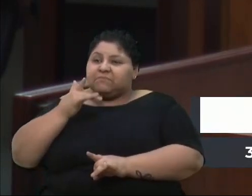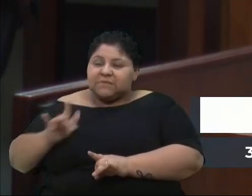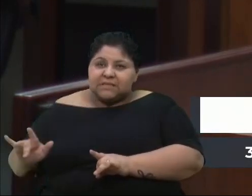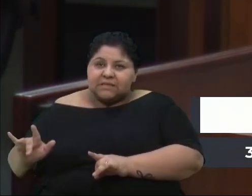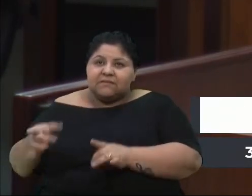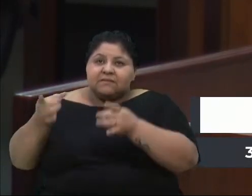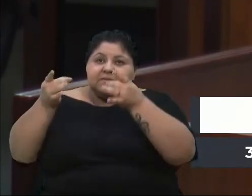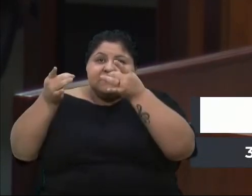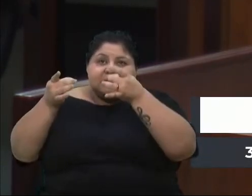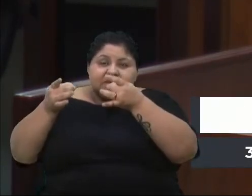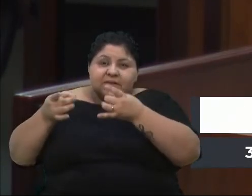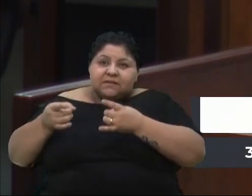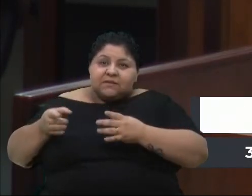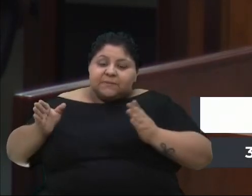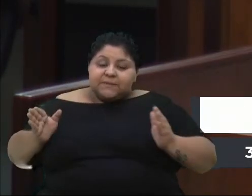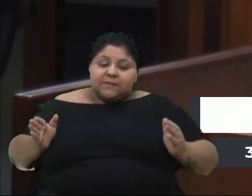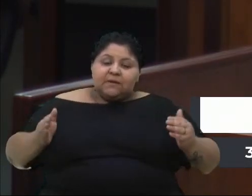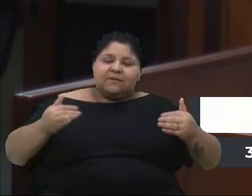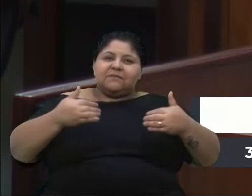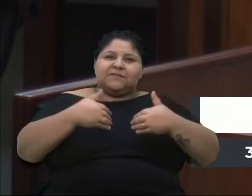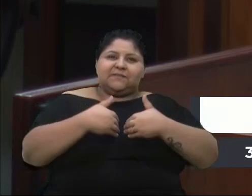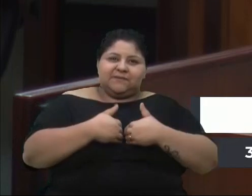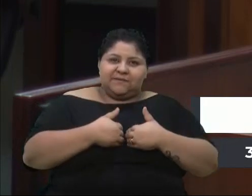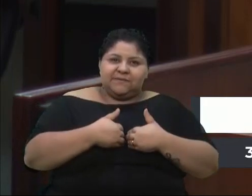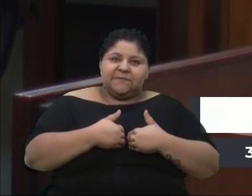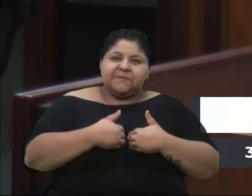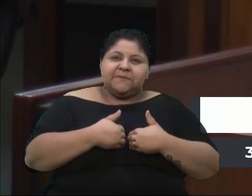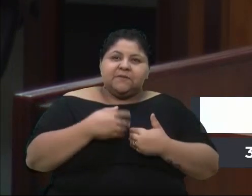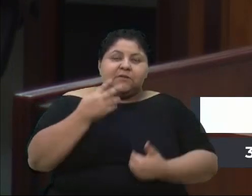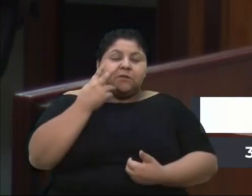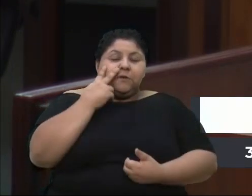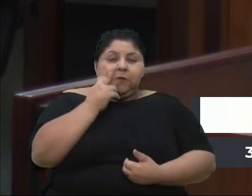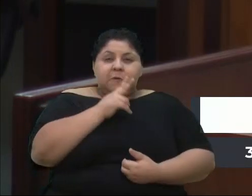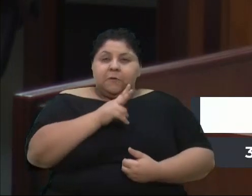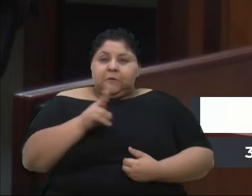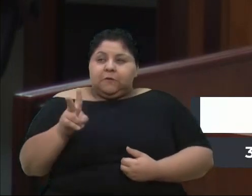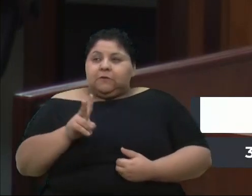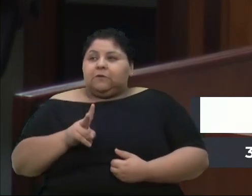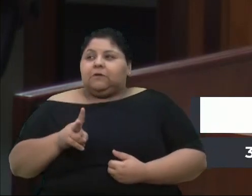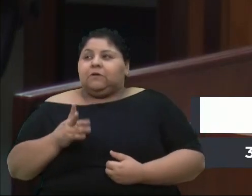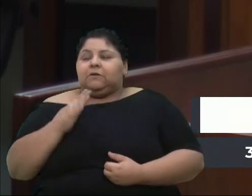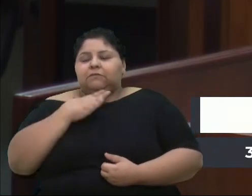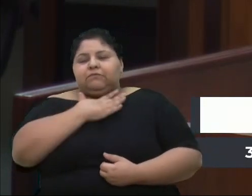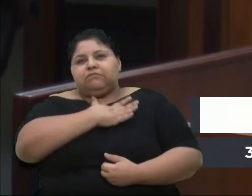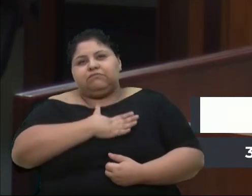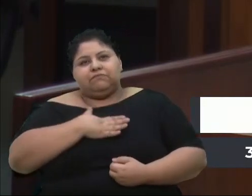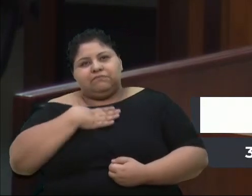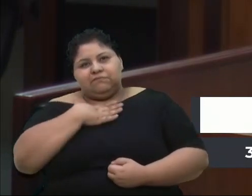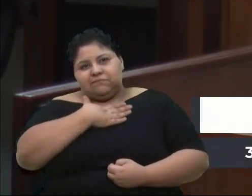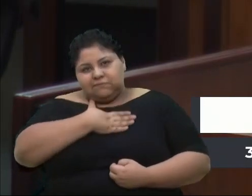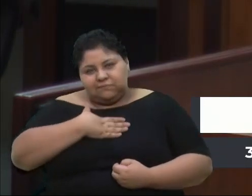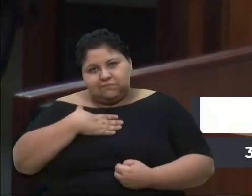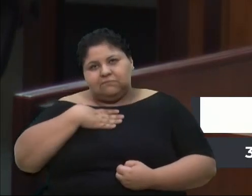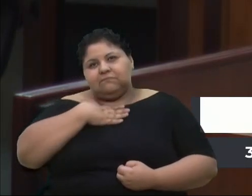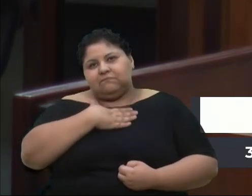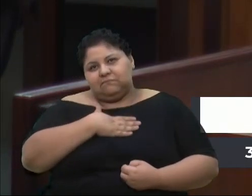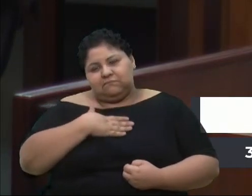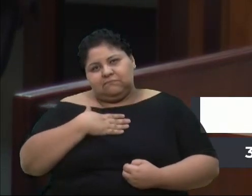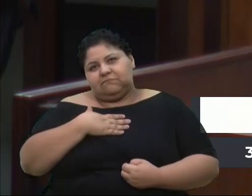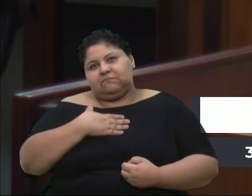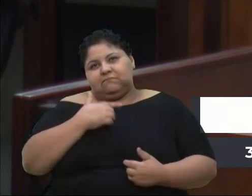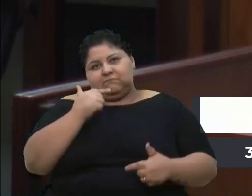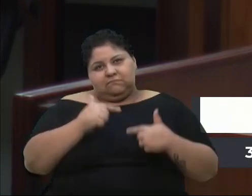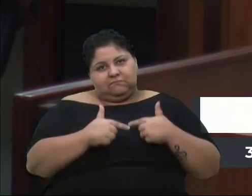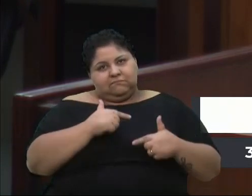especiais, autistas. Olha o quanto é gratificante o serviço